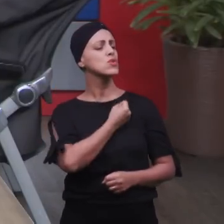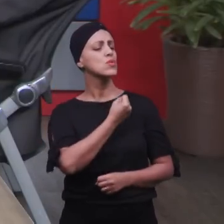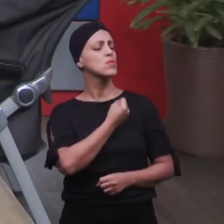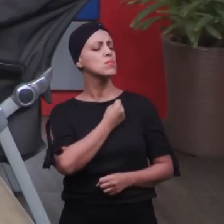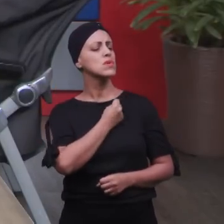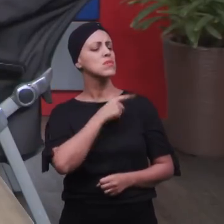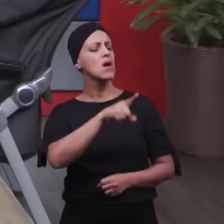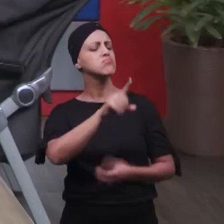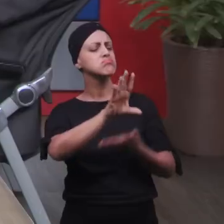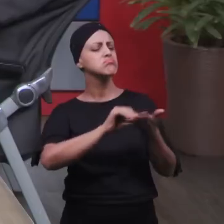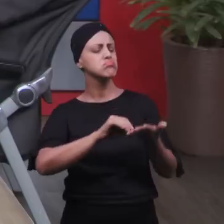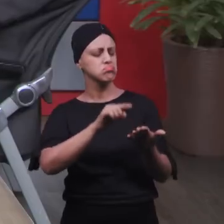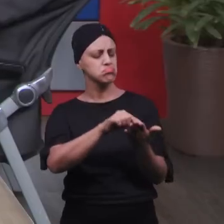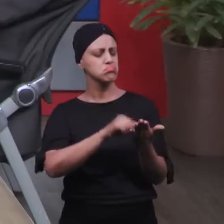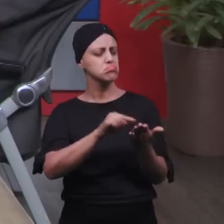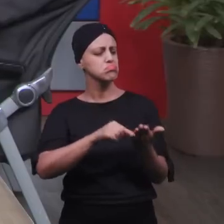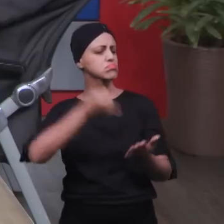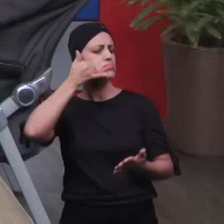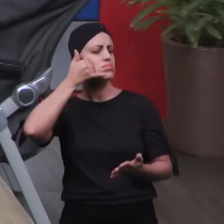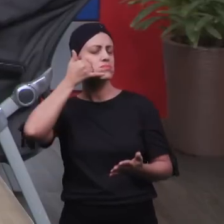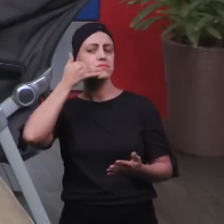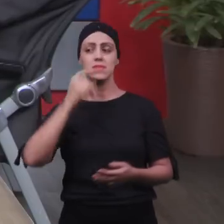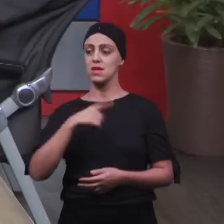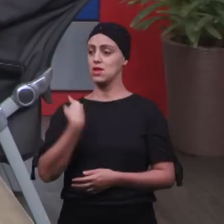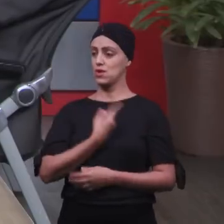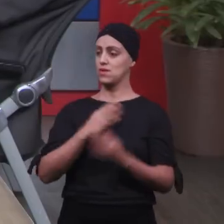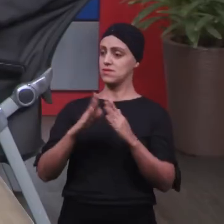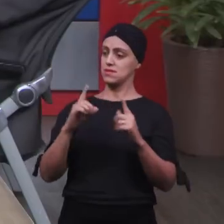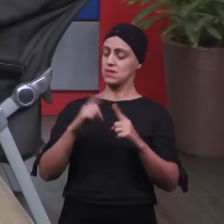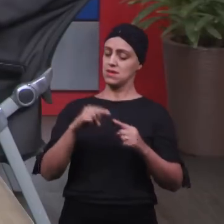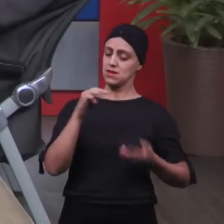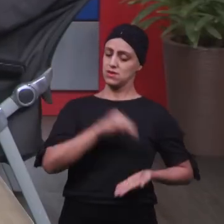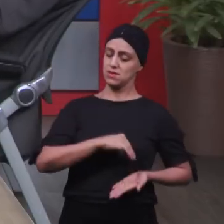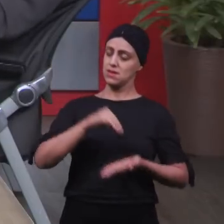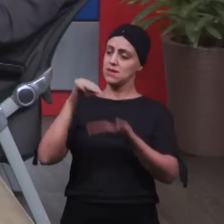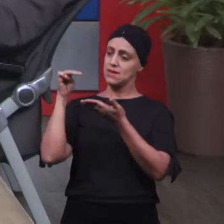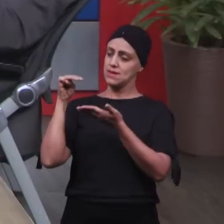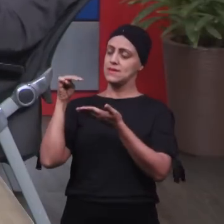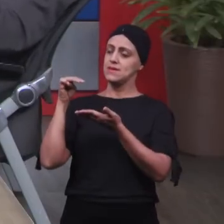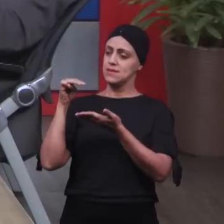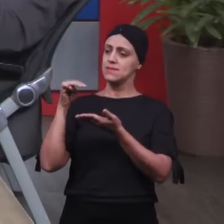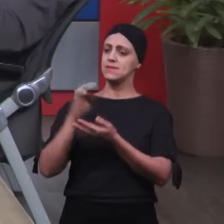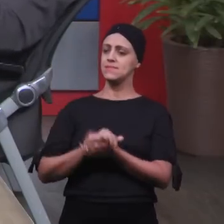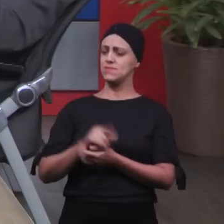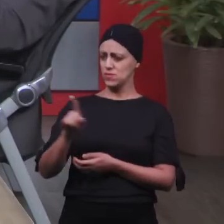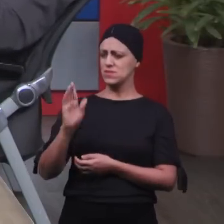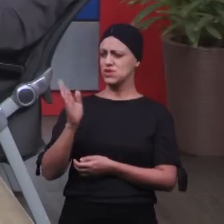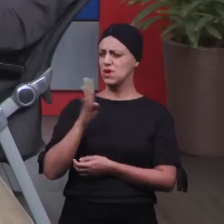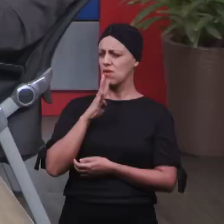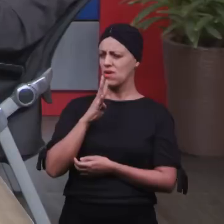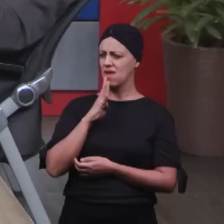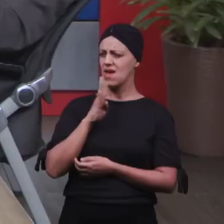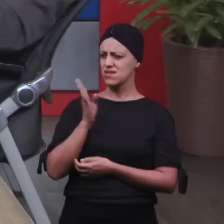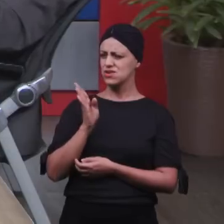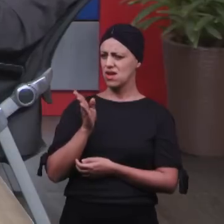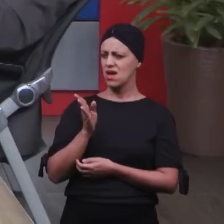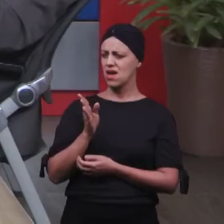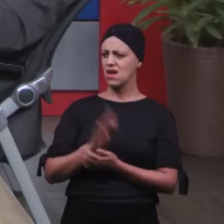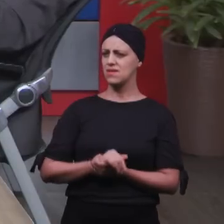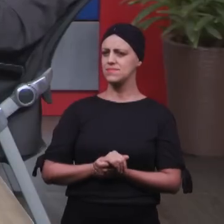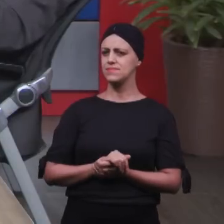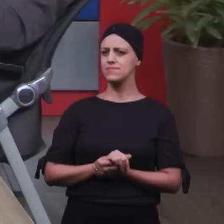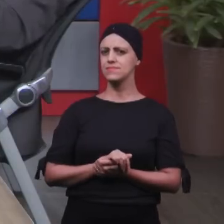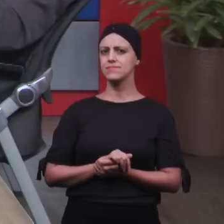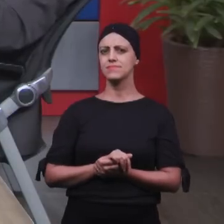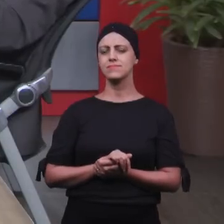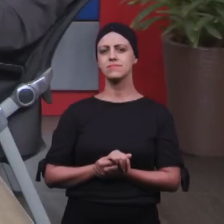oração, ligue para esse número. Nós somos da igreja cristã Maranata, e falei para ela se tinha ouvido falar, disse que não. Isso ela